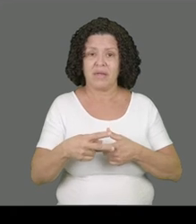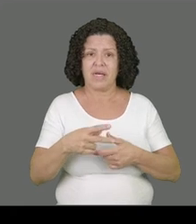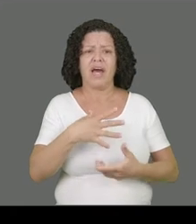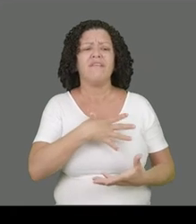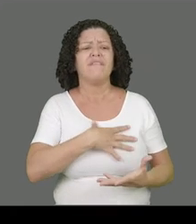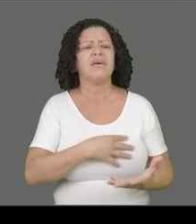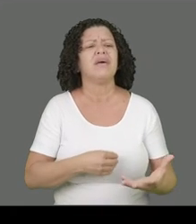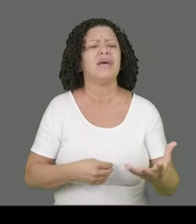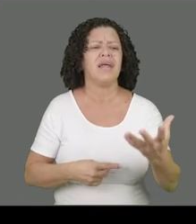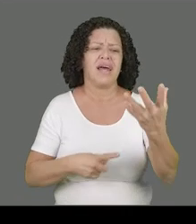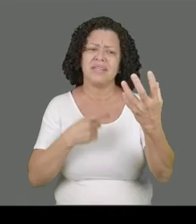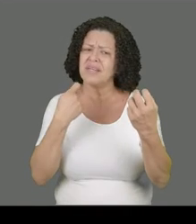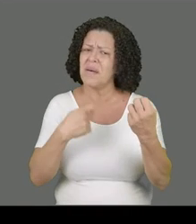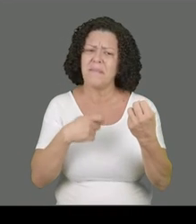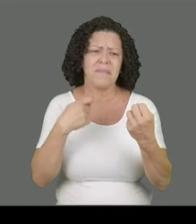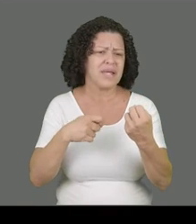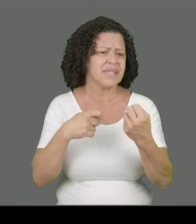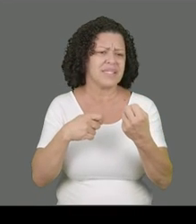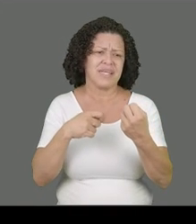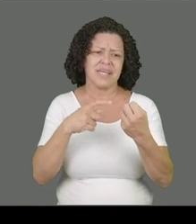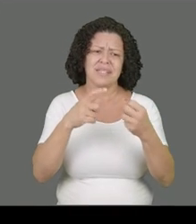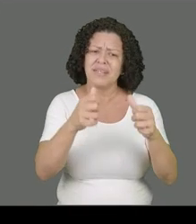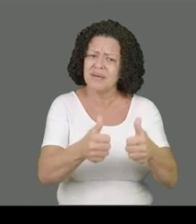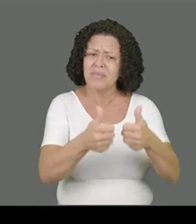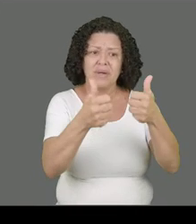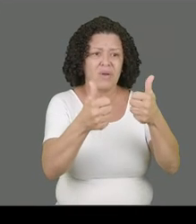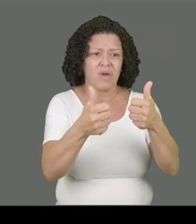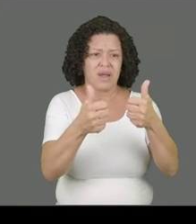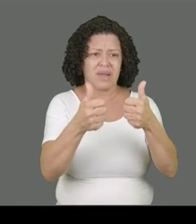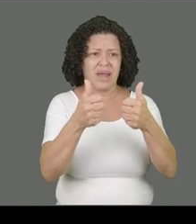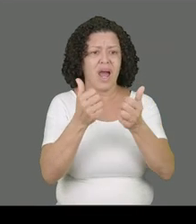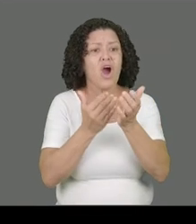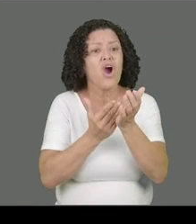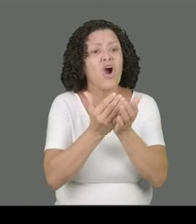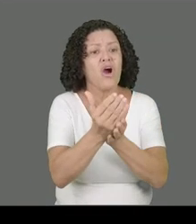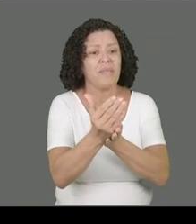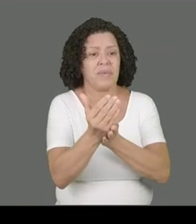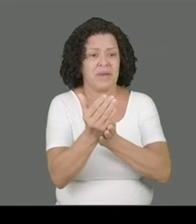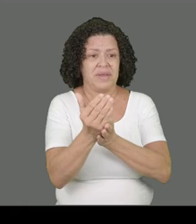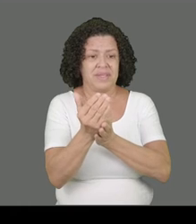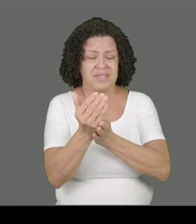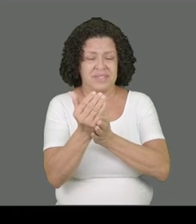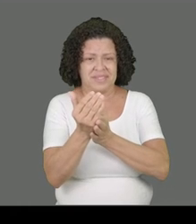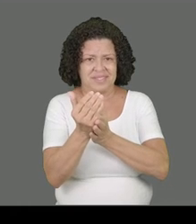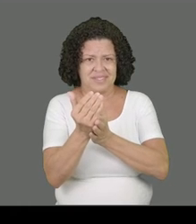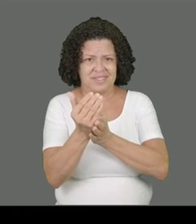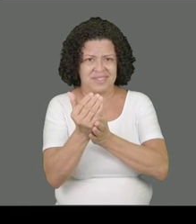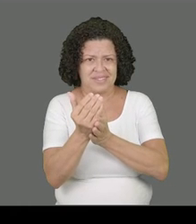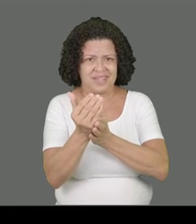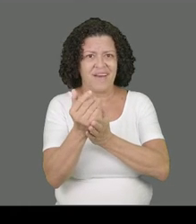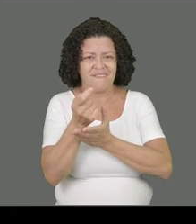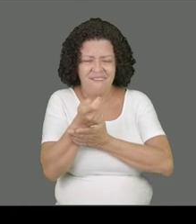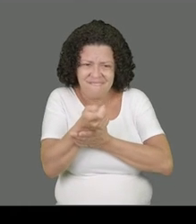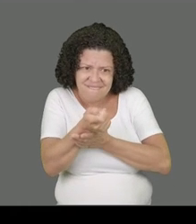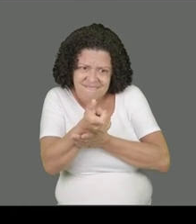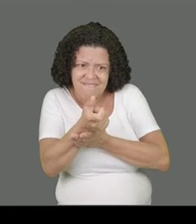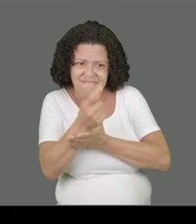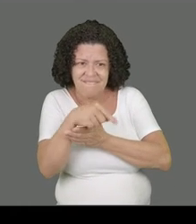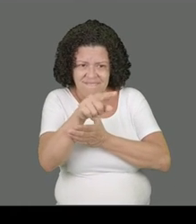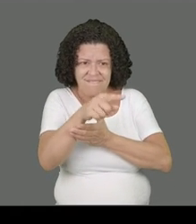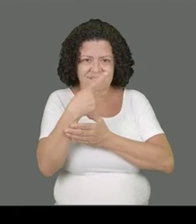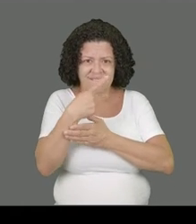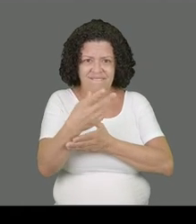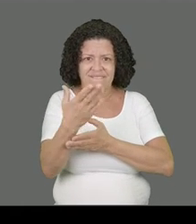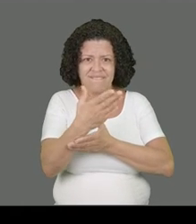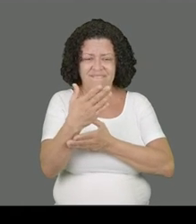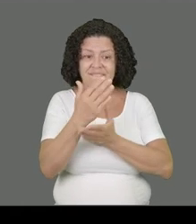Ele diz: filho, filha, você precisa se ajudar. Comece eu vou lhe dar